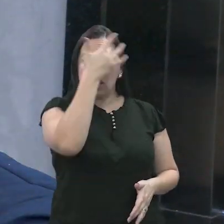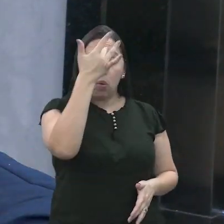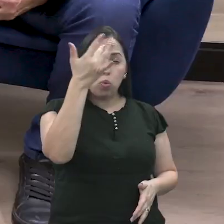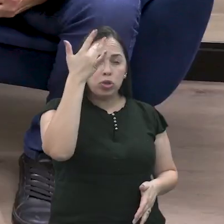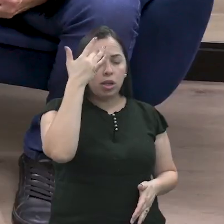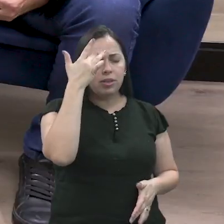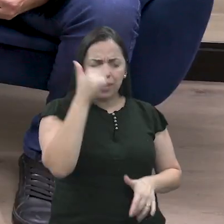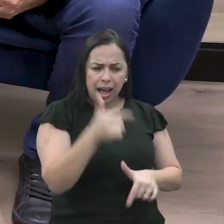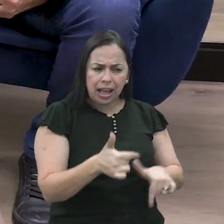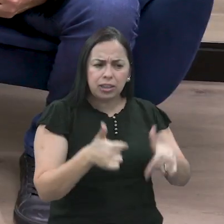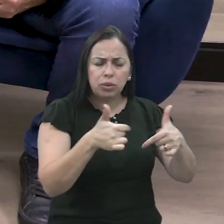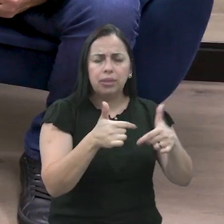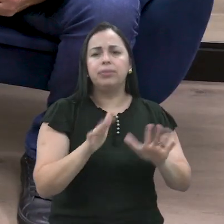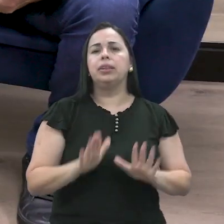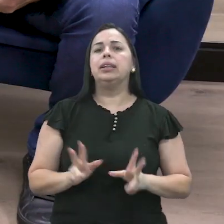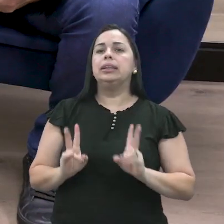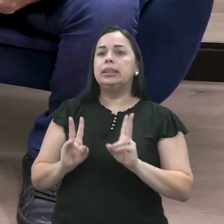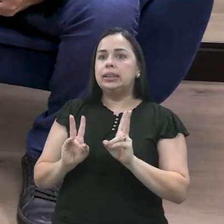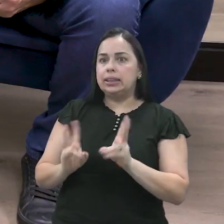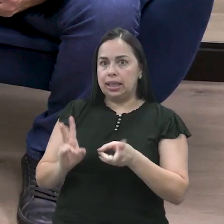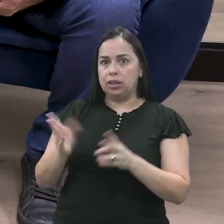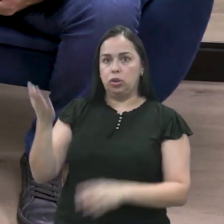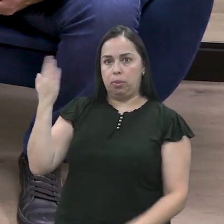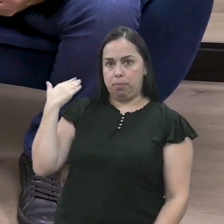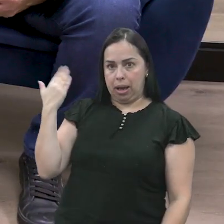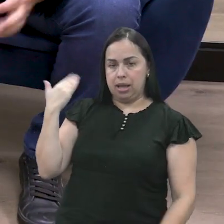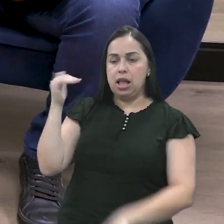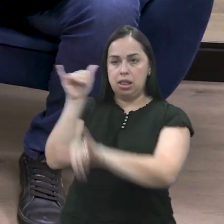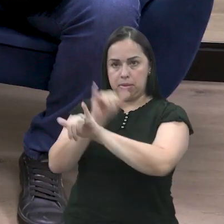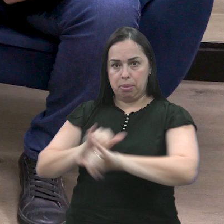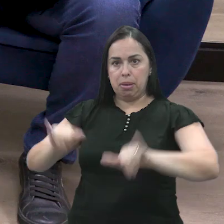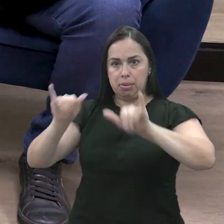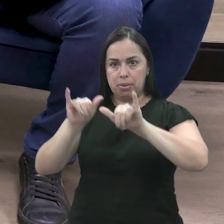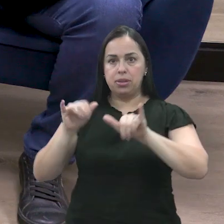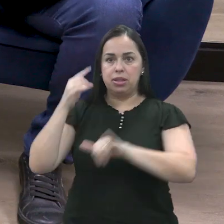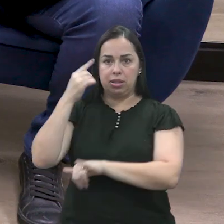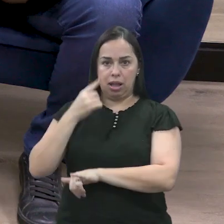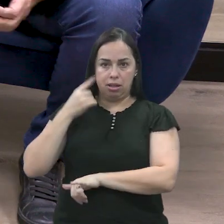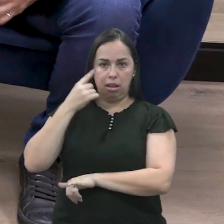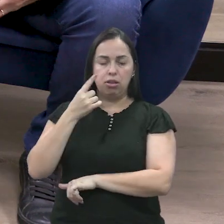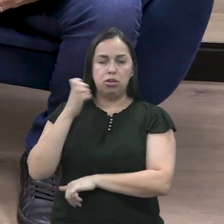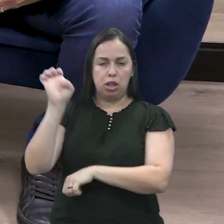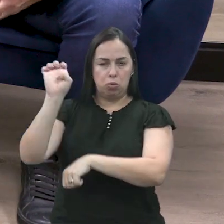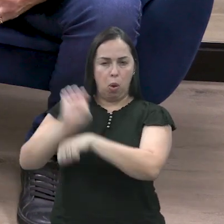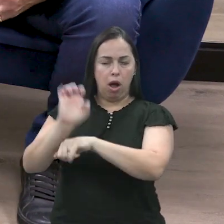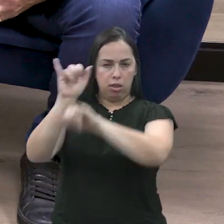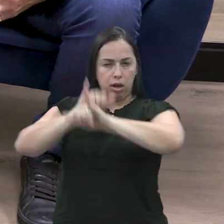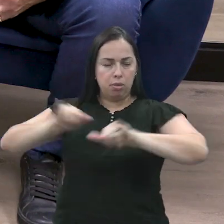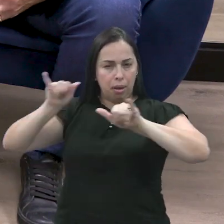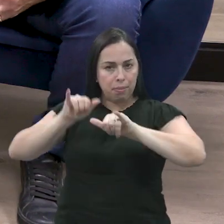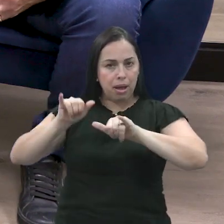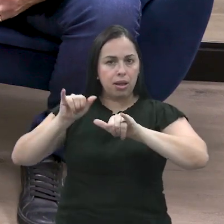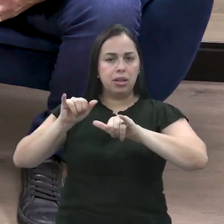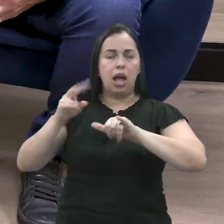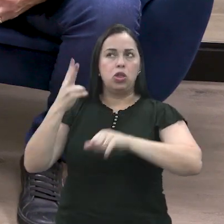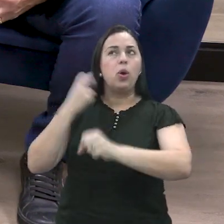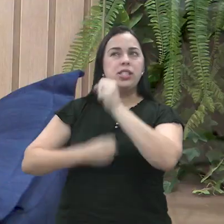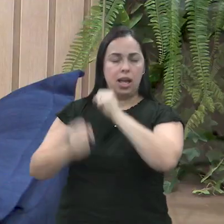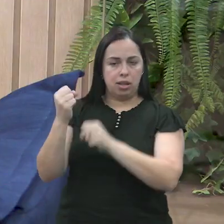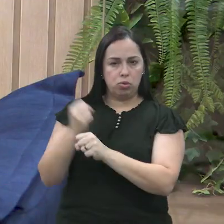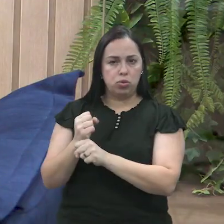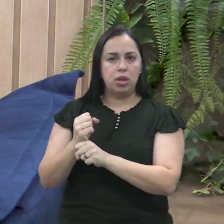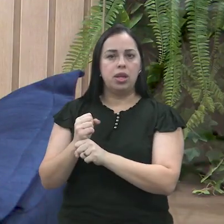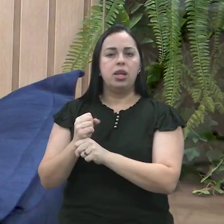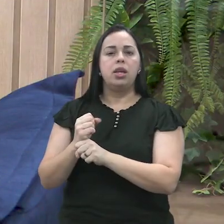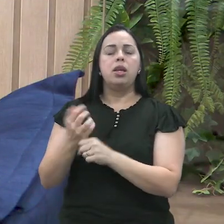nessa área? Olha, saúde mental sempre me chamou muita atenção. Já foi minha bandeira durante a campanha para deputado estadual, 2 anos atrás,